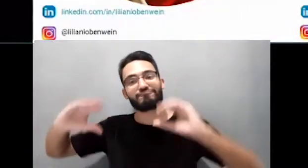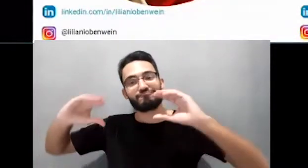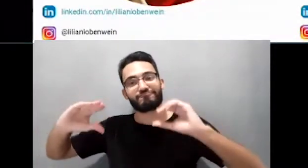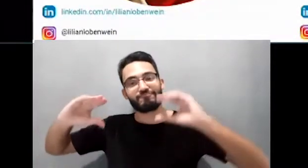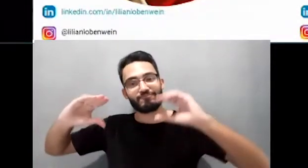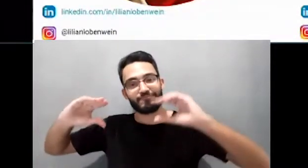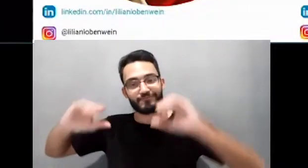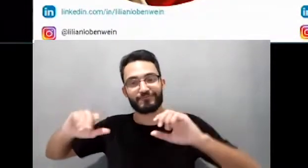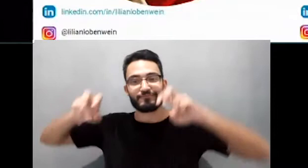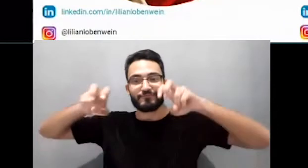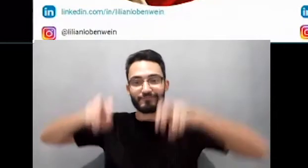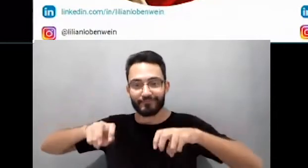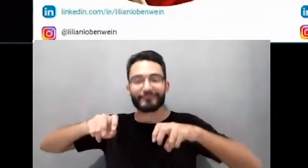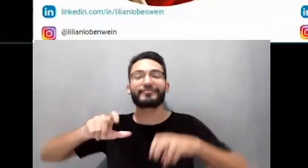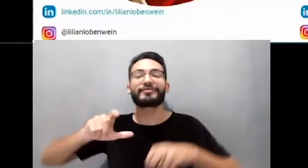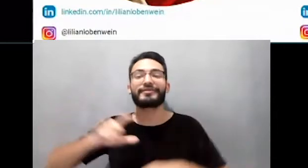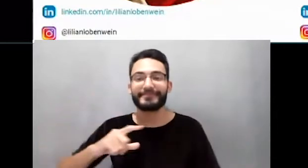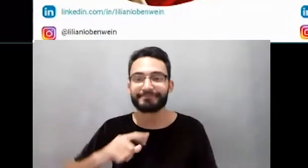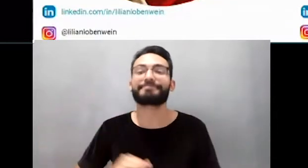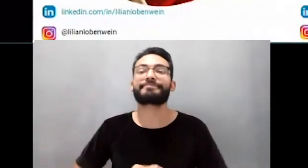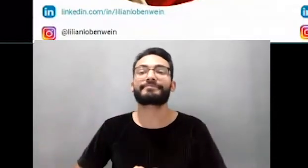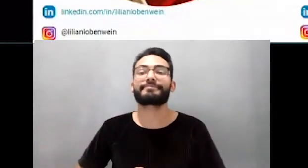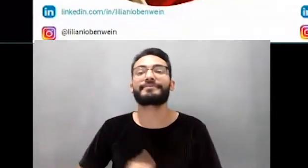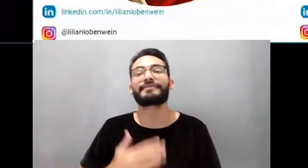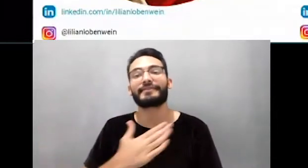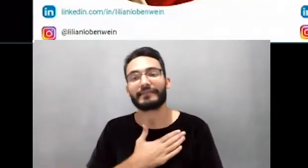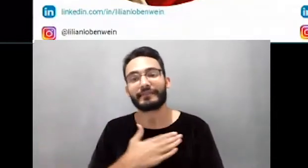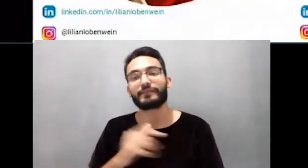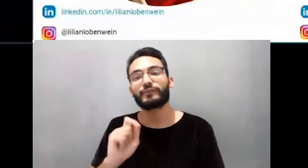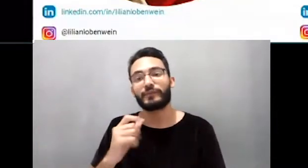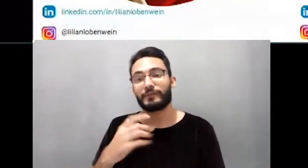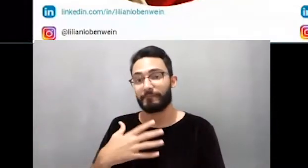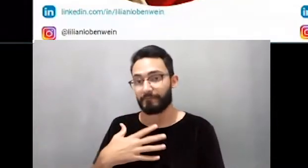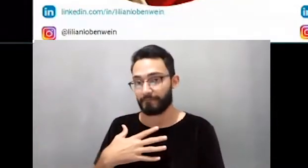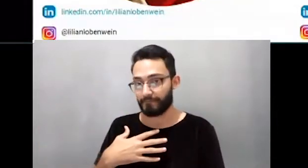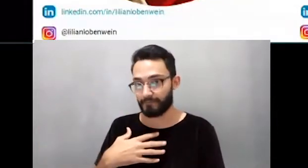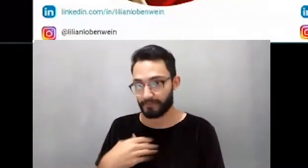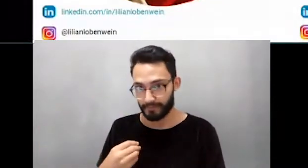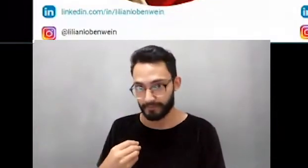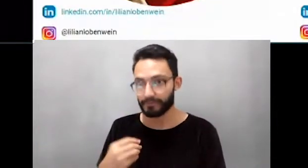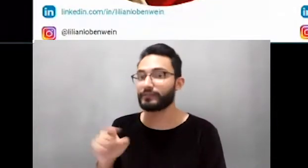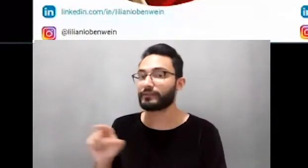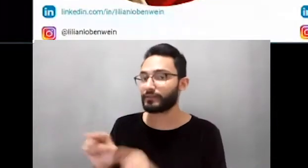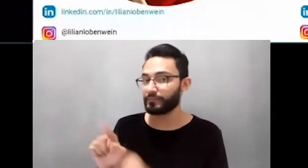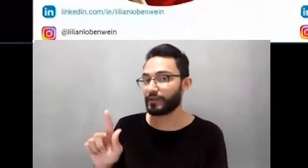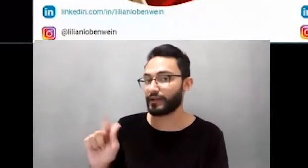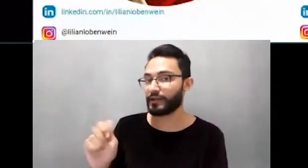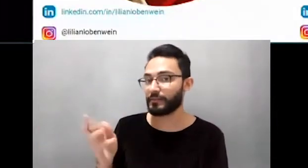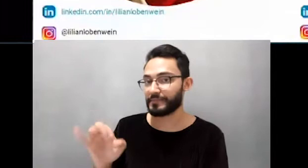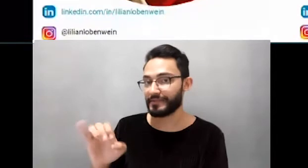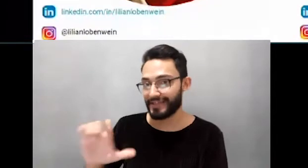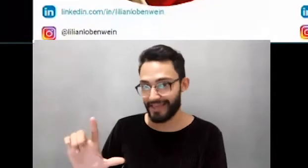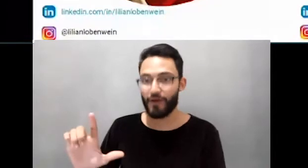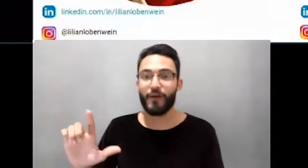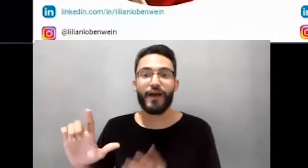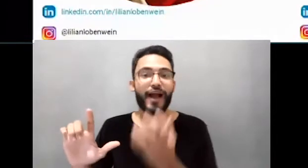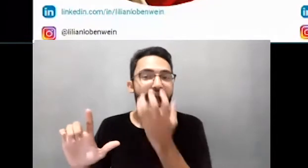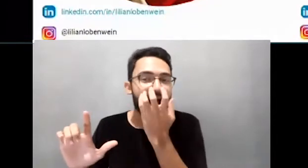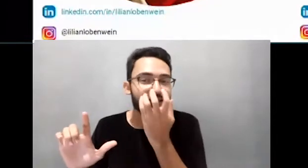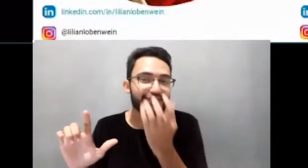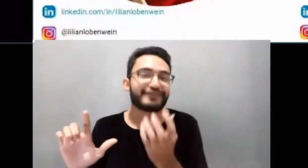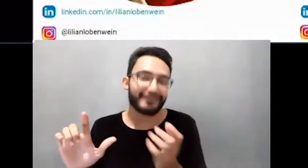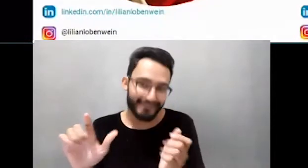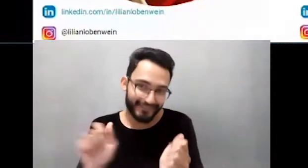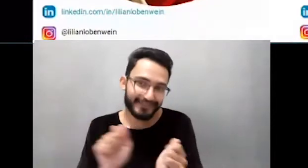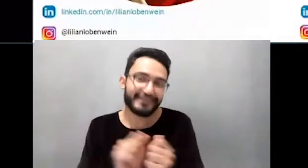Falando um pouquinho sobre mim, eu sou a mamis do Gabriel. Eu também sou a mami de duas pequenas peludas, mas não cabia todo mundo na foto,